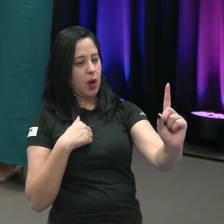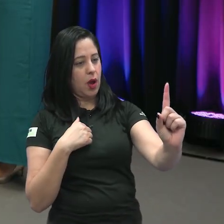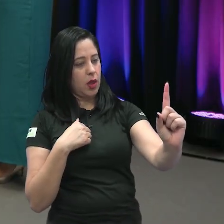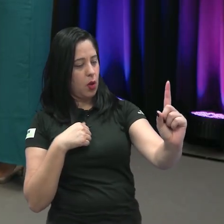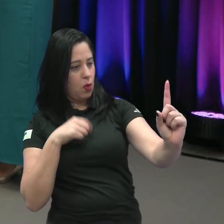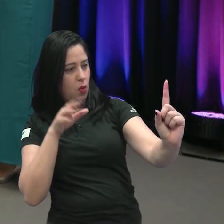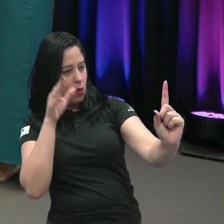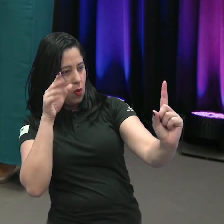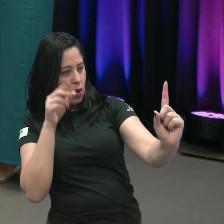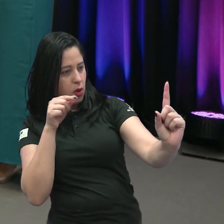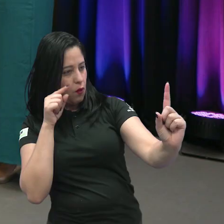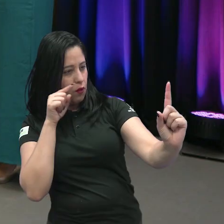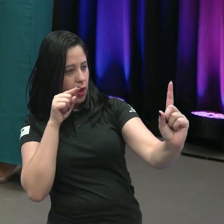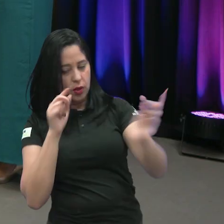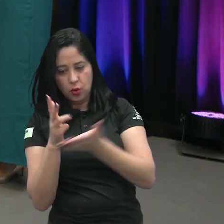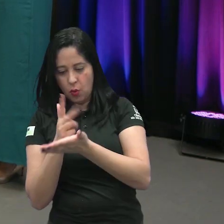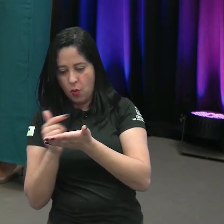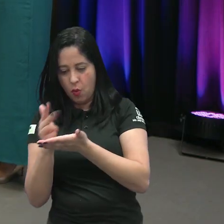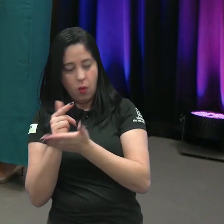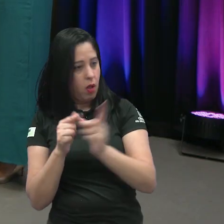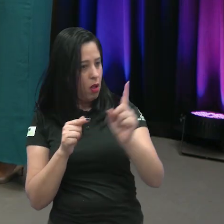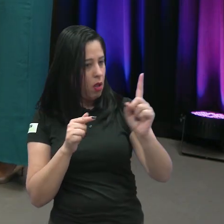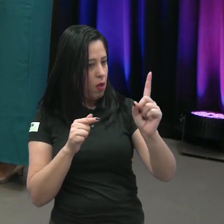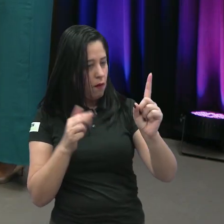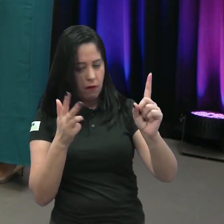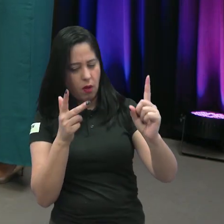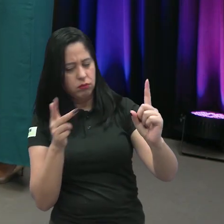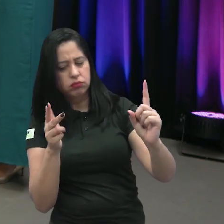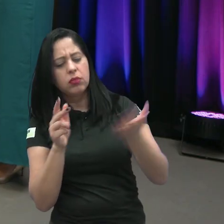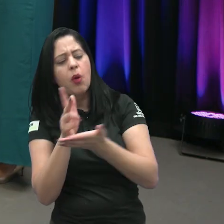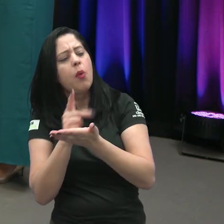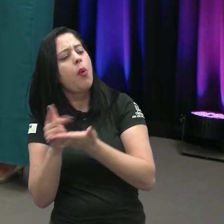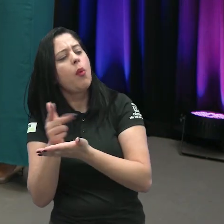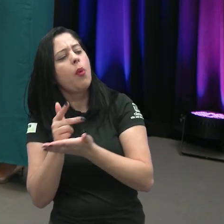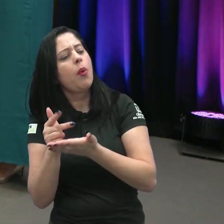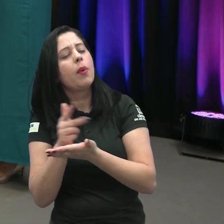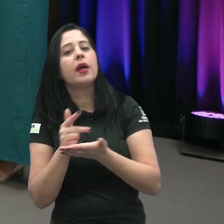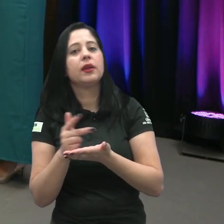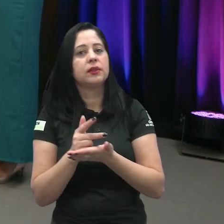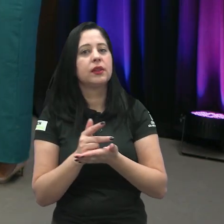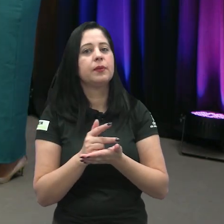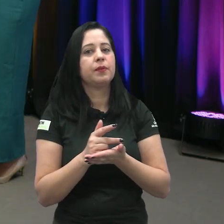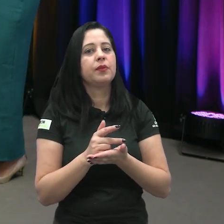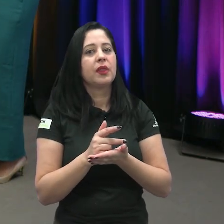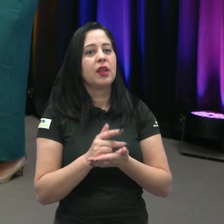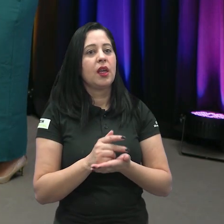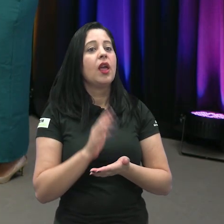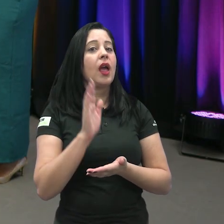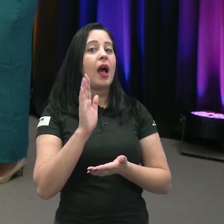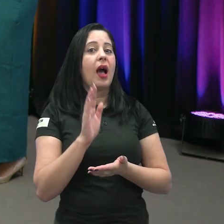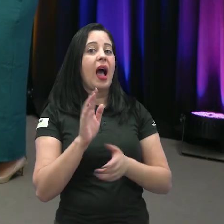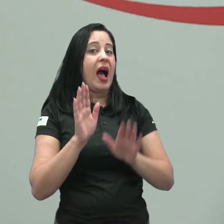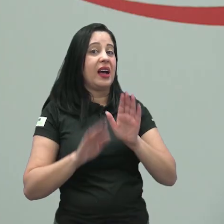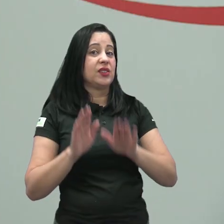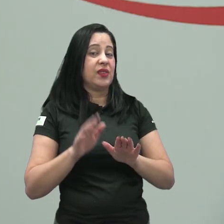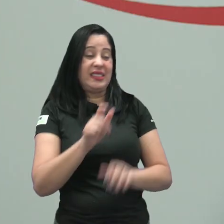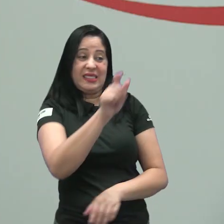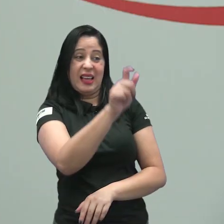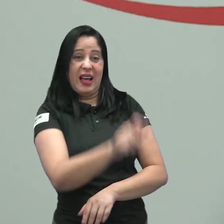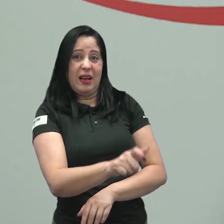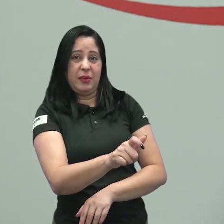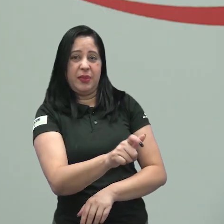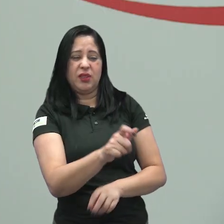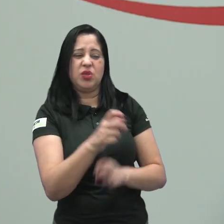eu converso com a pessoa. Eu já peguei casos que eu fiz em barzinho e até em festa que a pessoa estava um